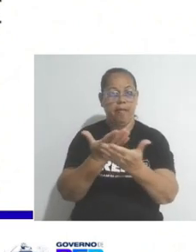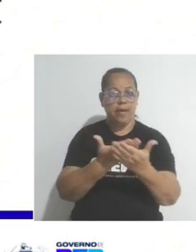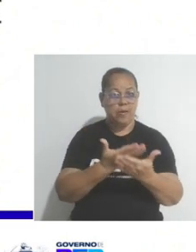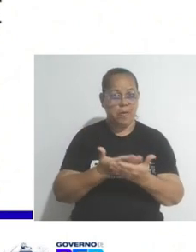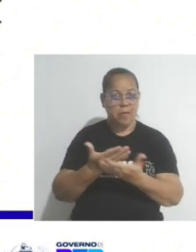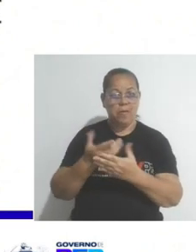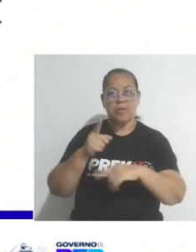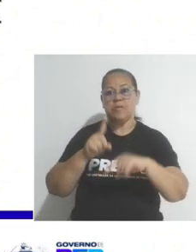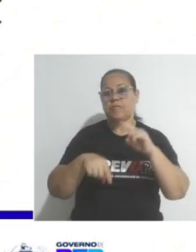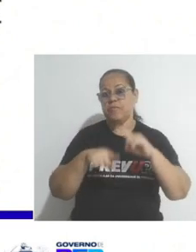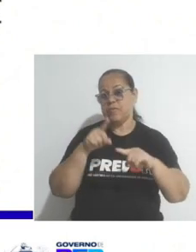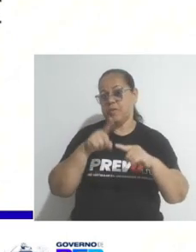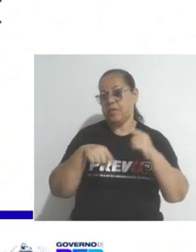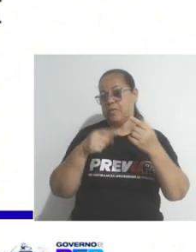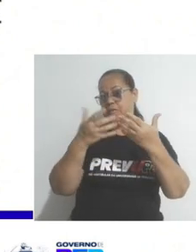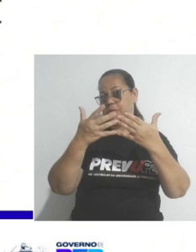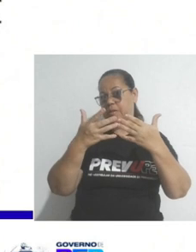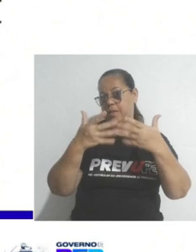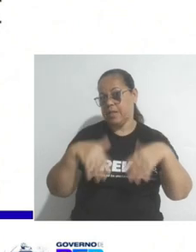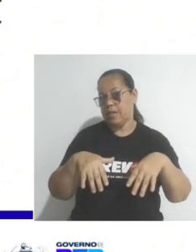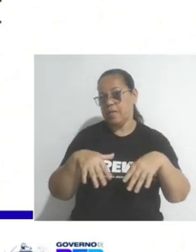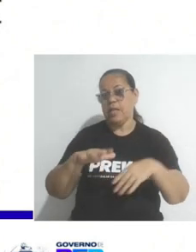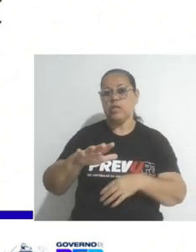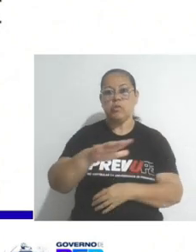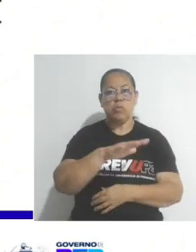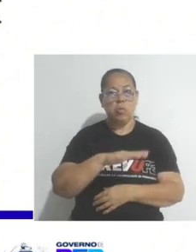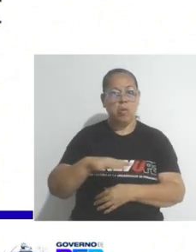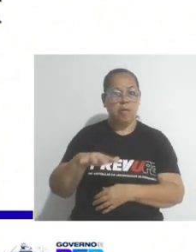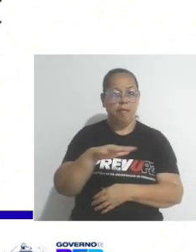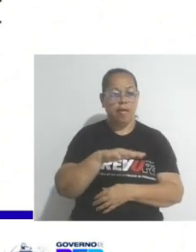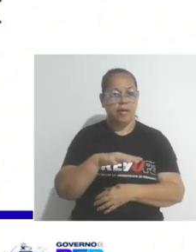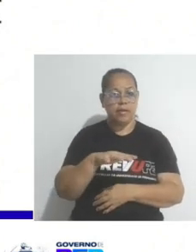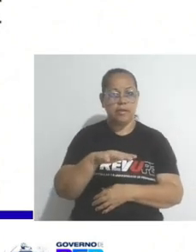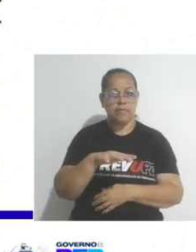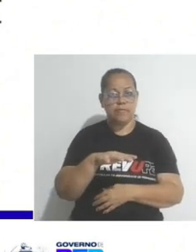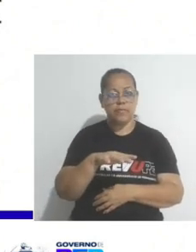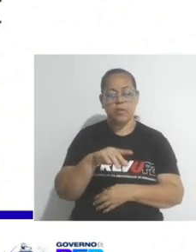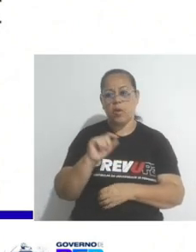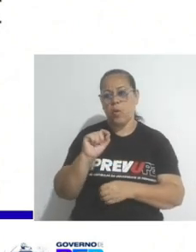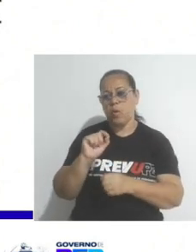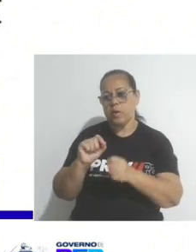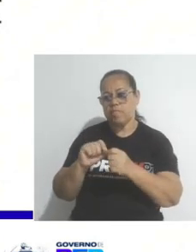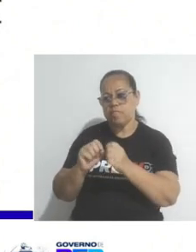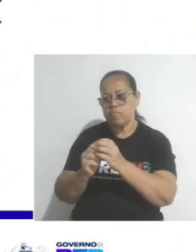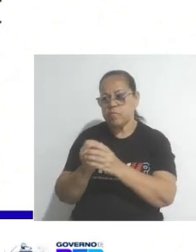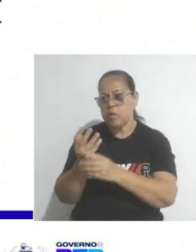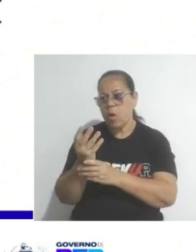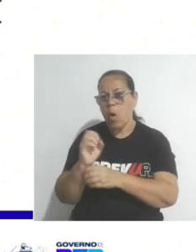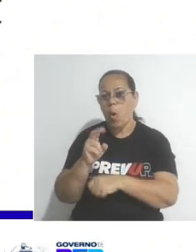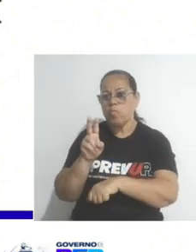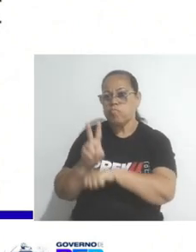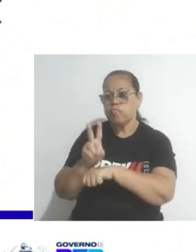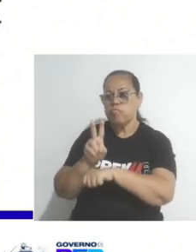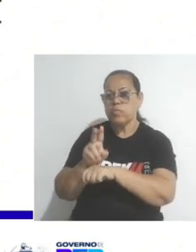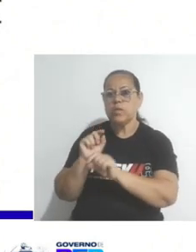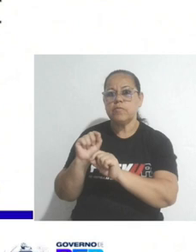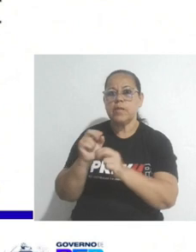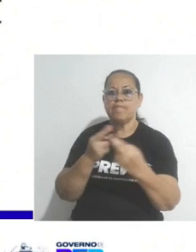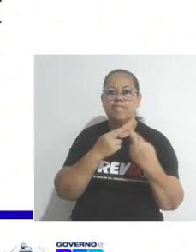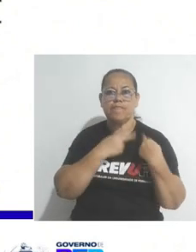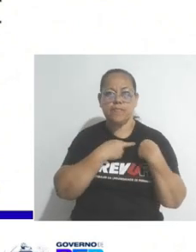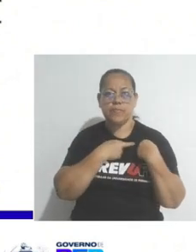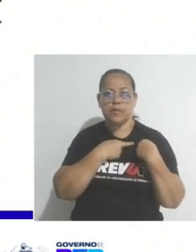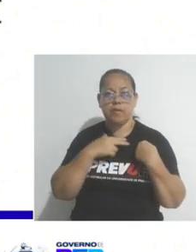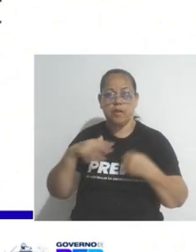recursos naturais de uma certa área o que se produz ou quem produz em um dado espaço